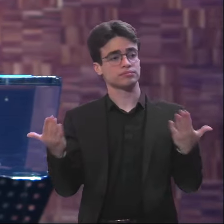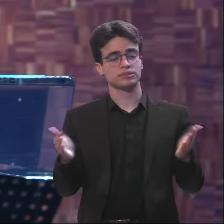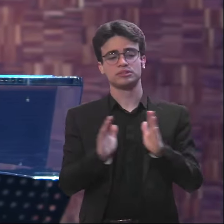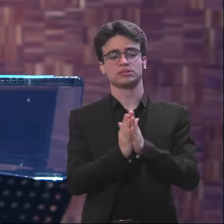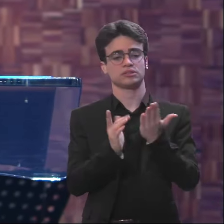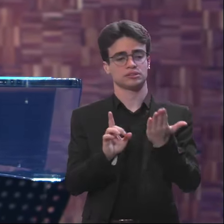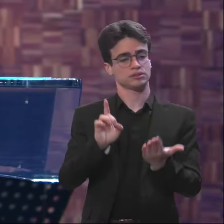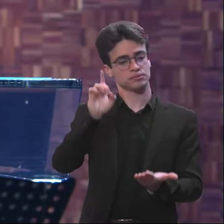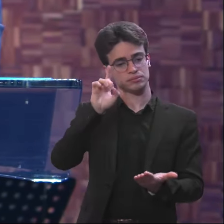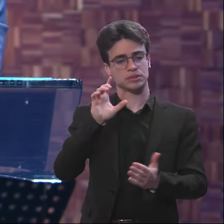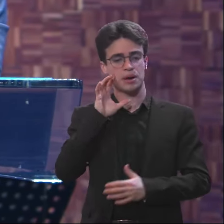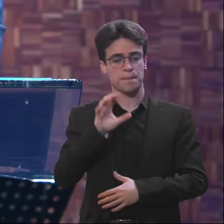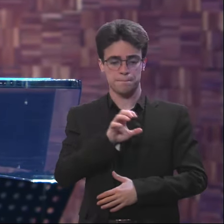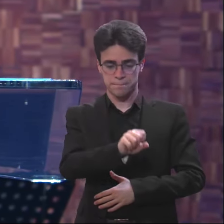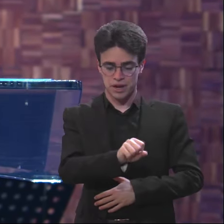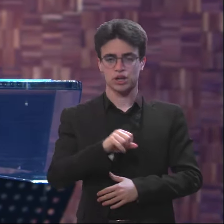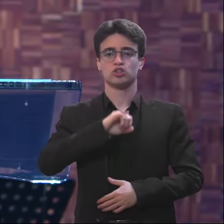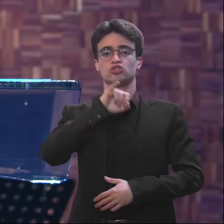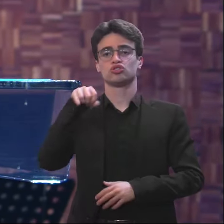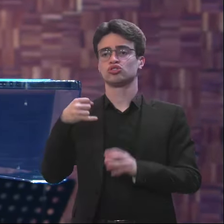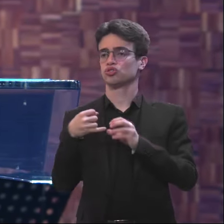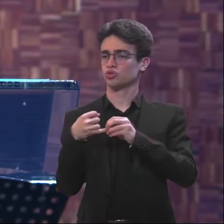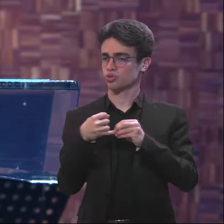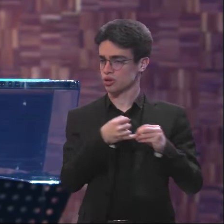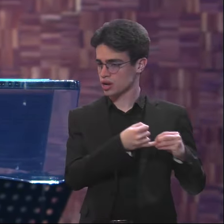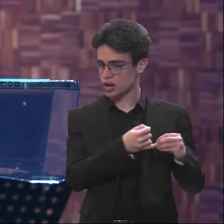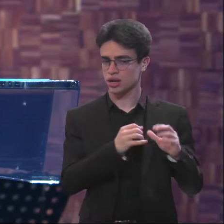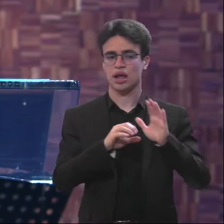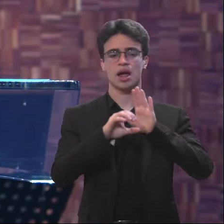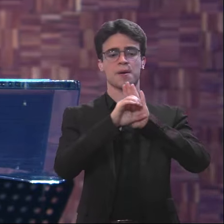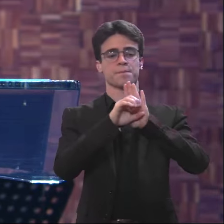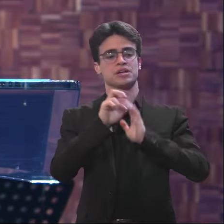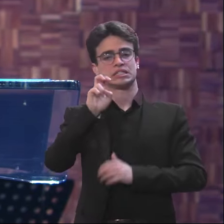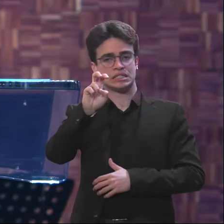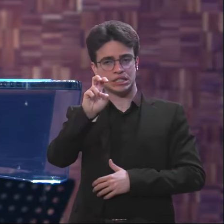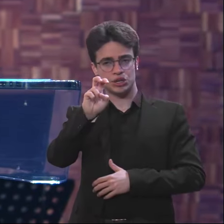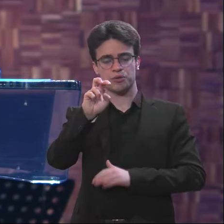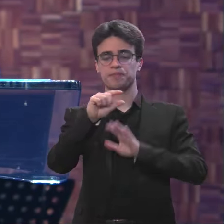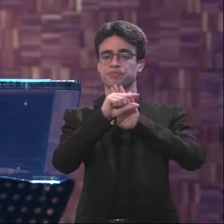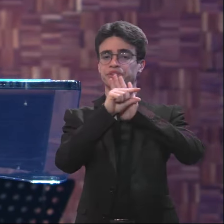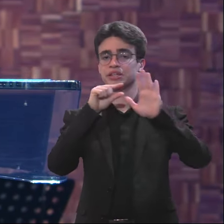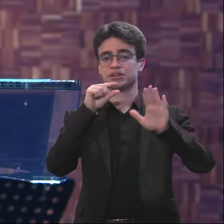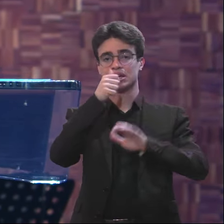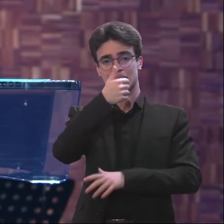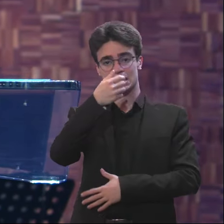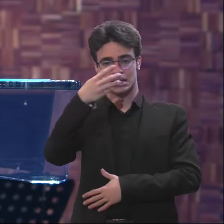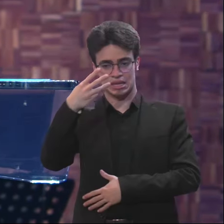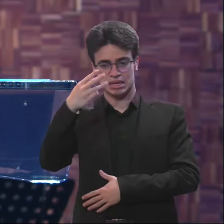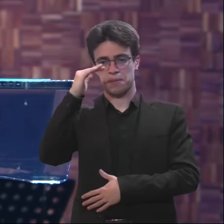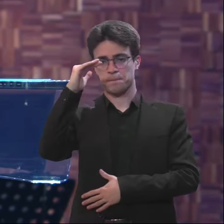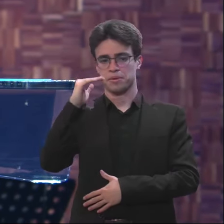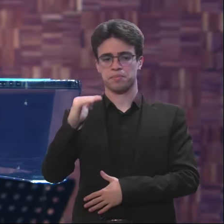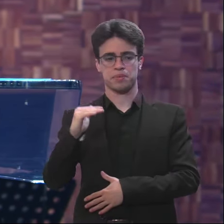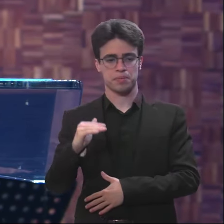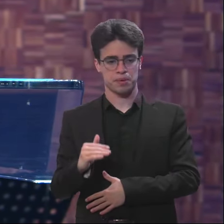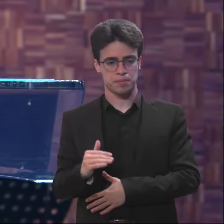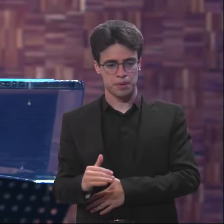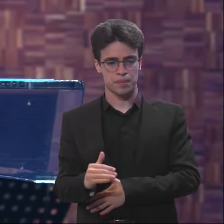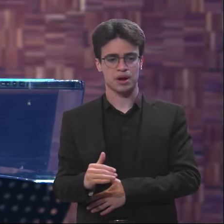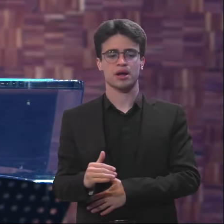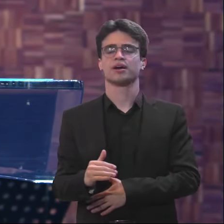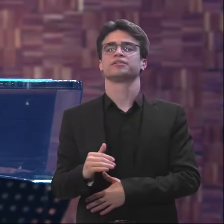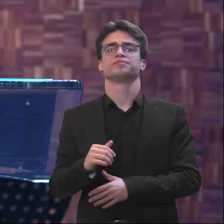em Josué, no capítulo 5. Nós vamos ler do versículo 13 ao capítulo 6, versículo